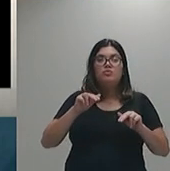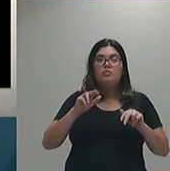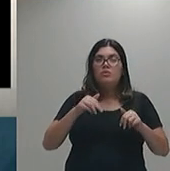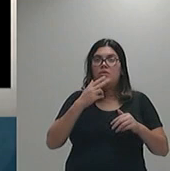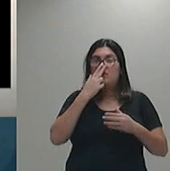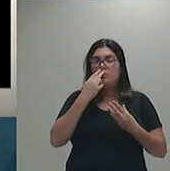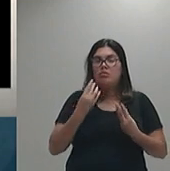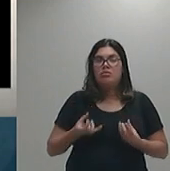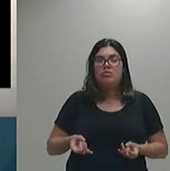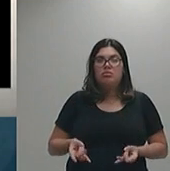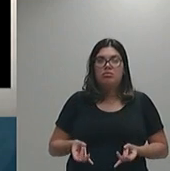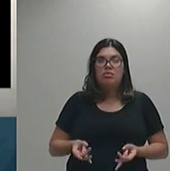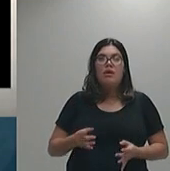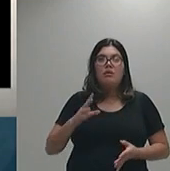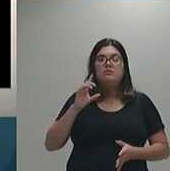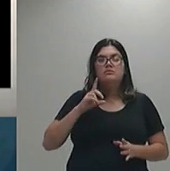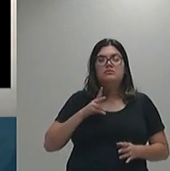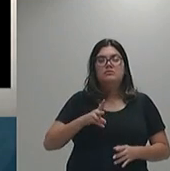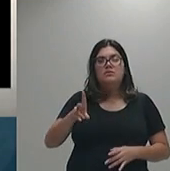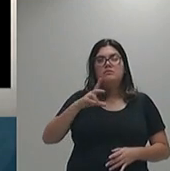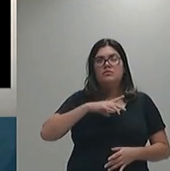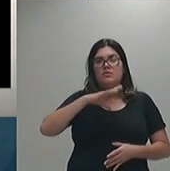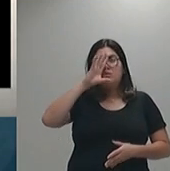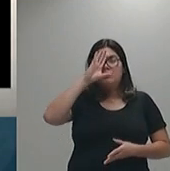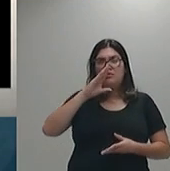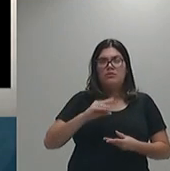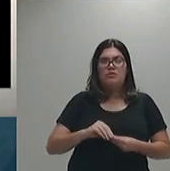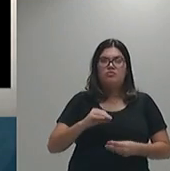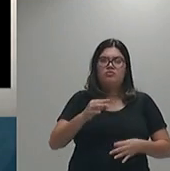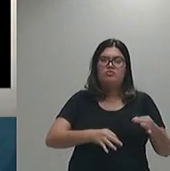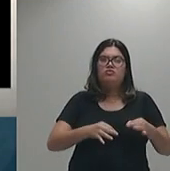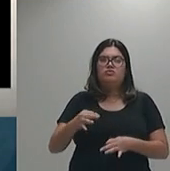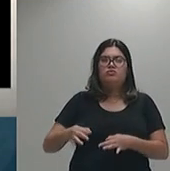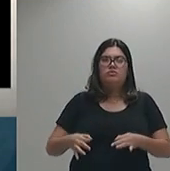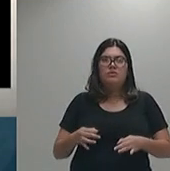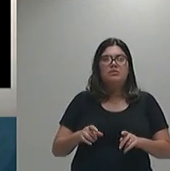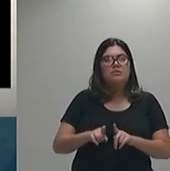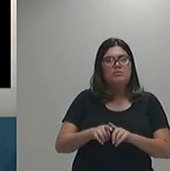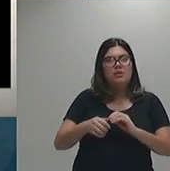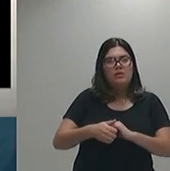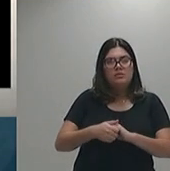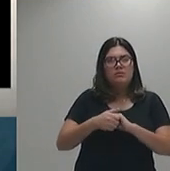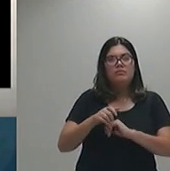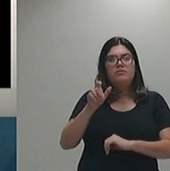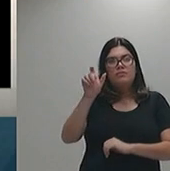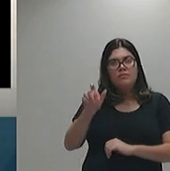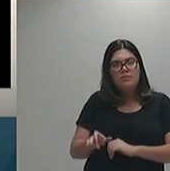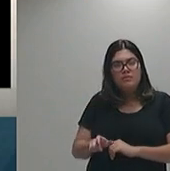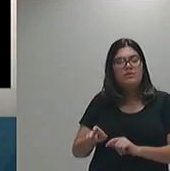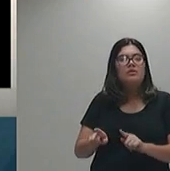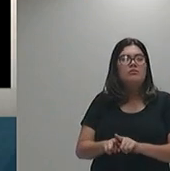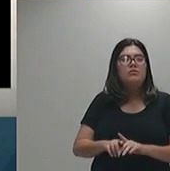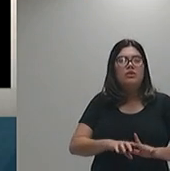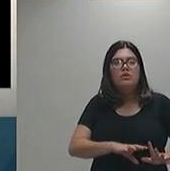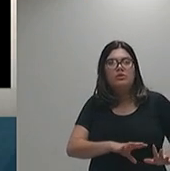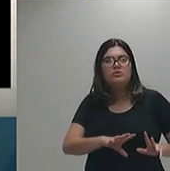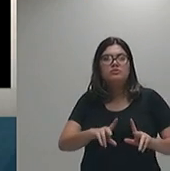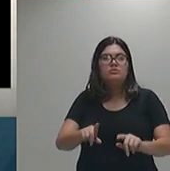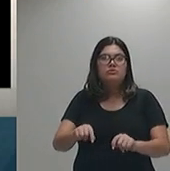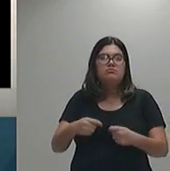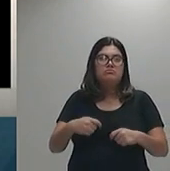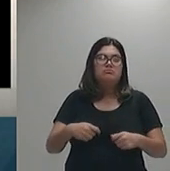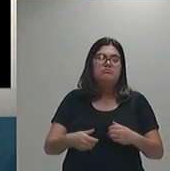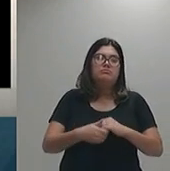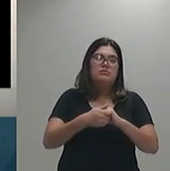fala na convicção de seus julgados e saudando vossa excelência Saúdo a todos não sente saudade minha colega de